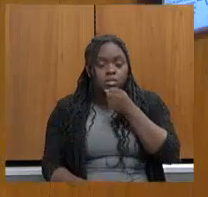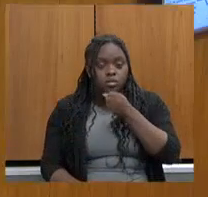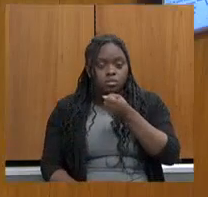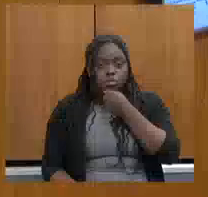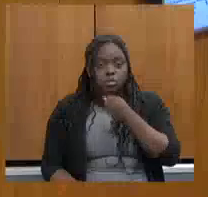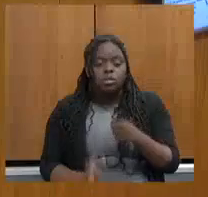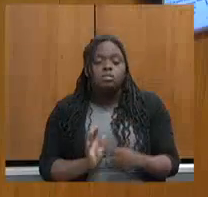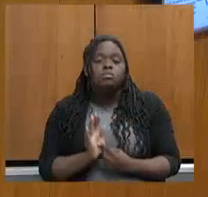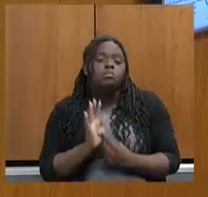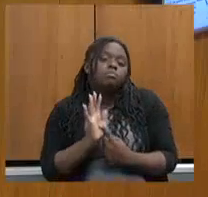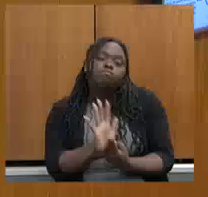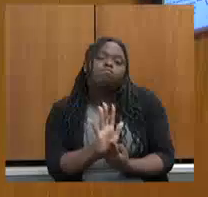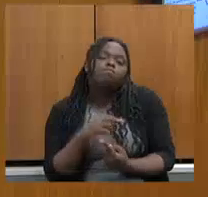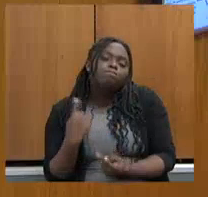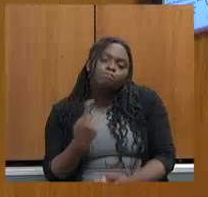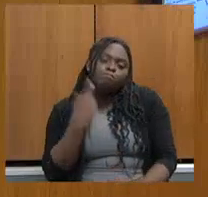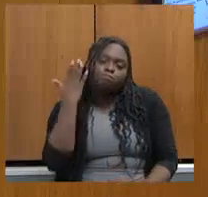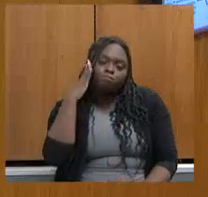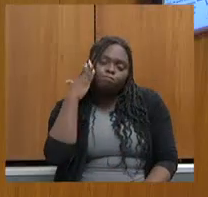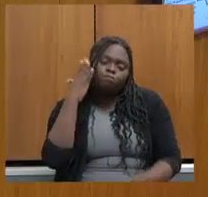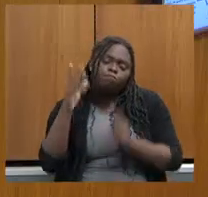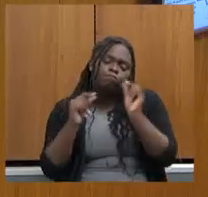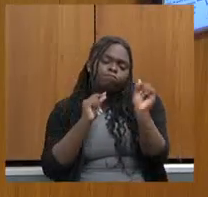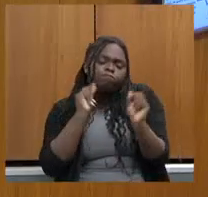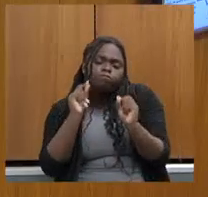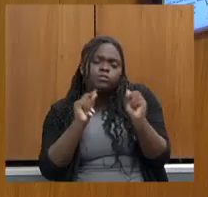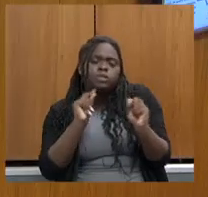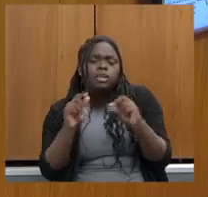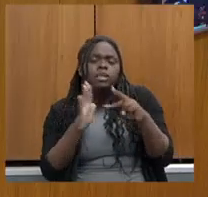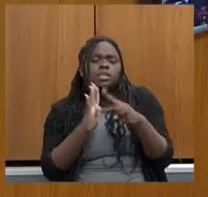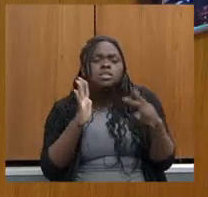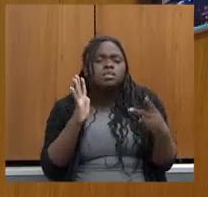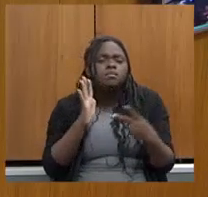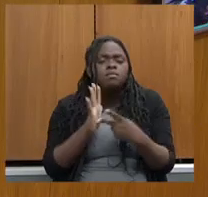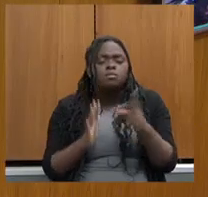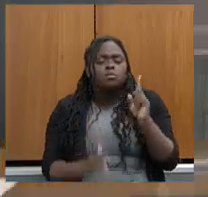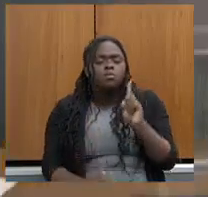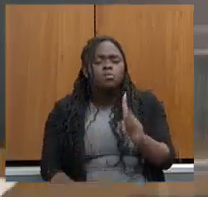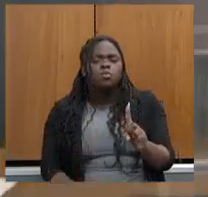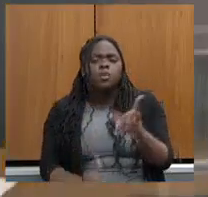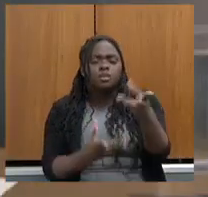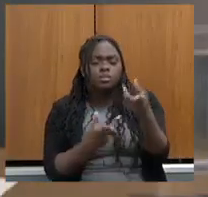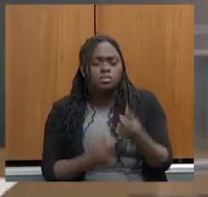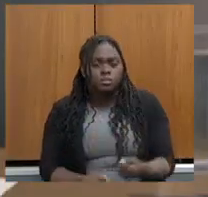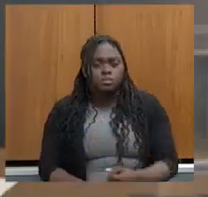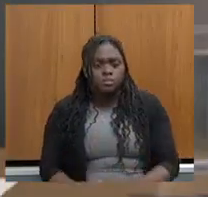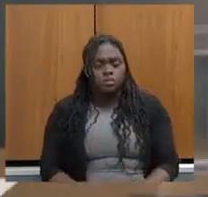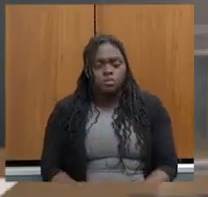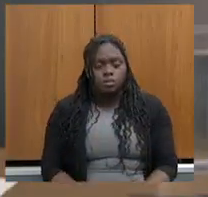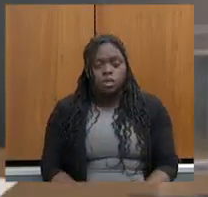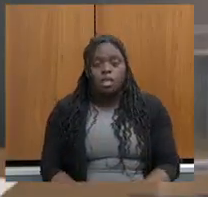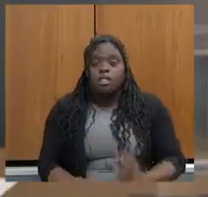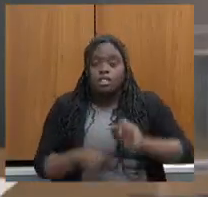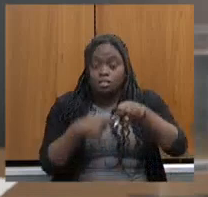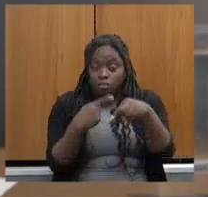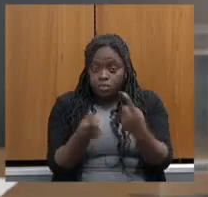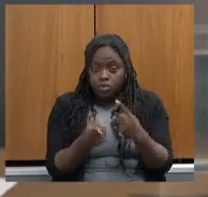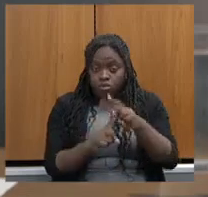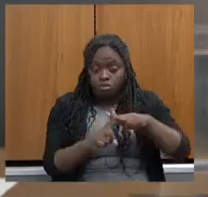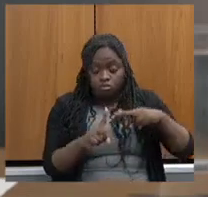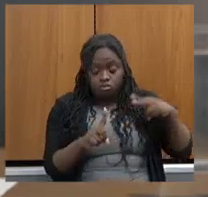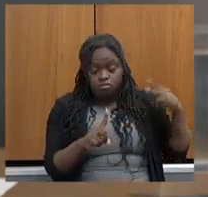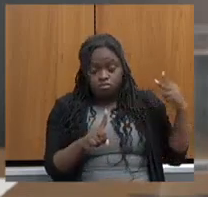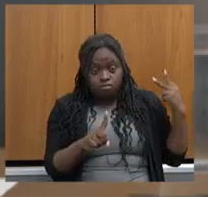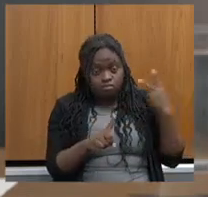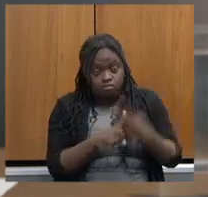para que a gente possa entender o que significa um atendimento e depois nós vamos multiplicar